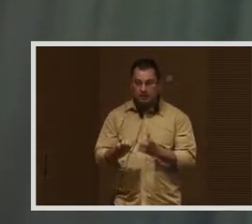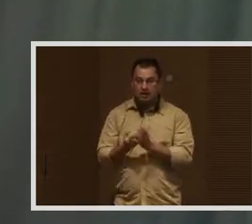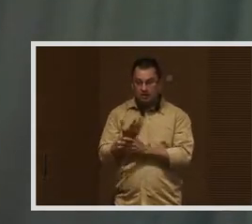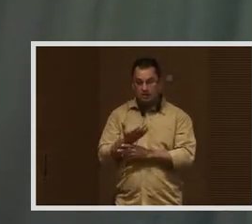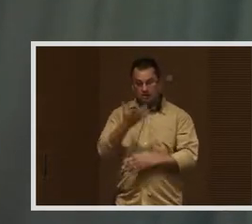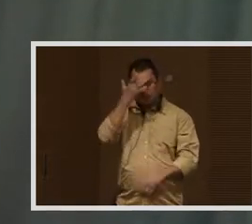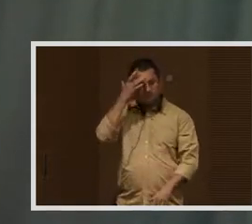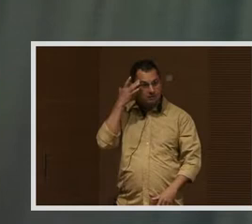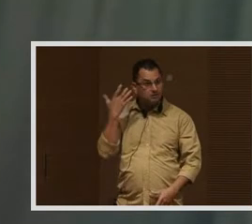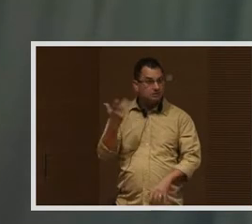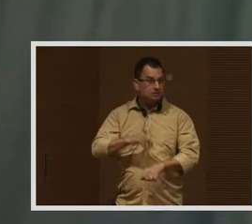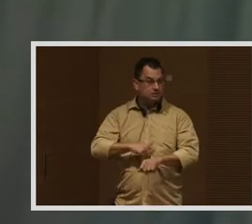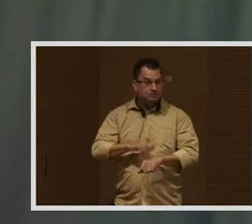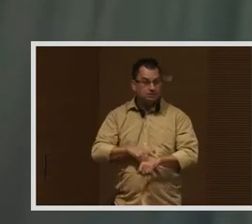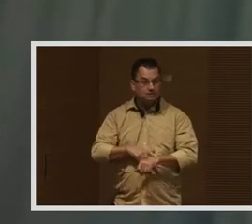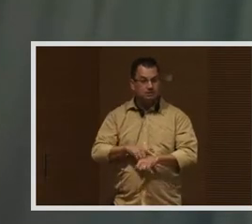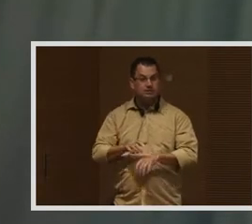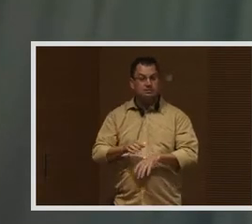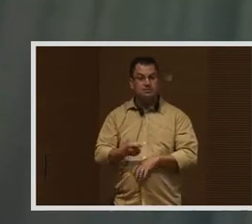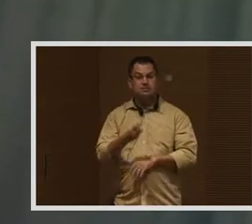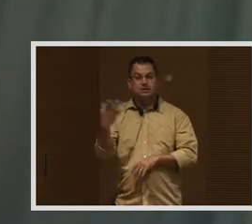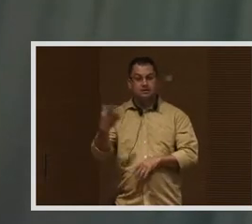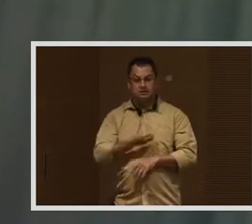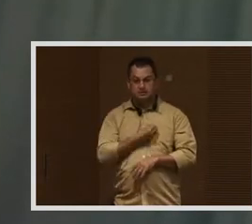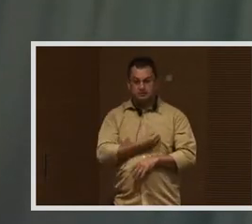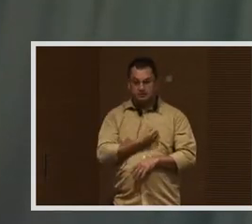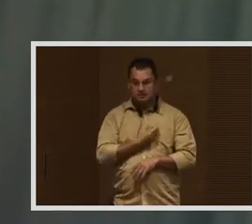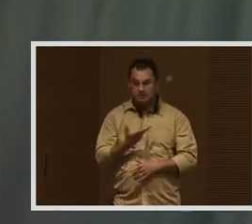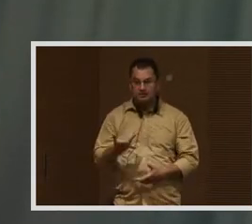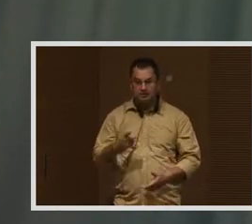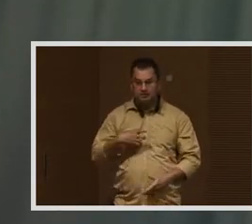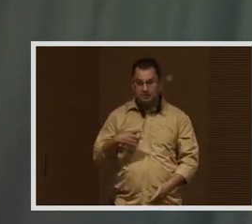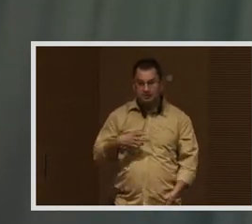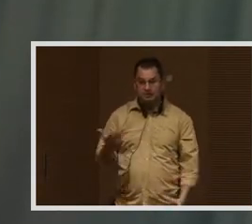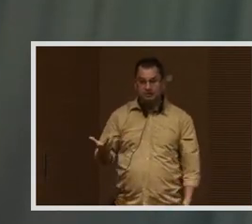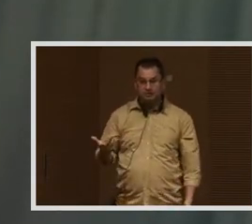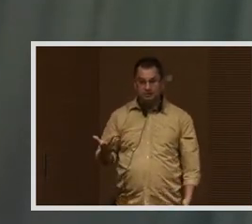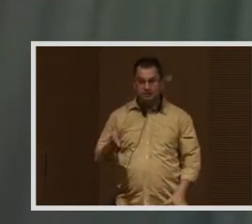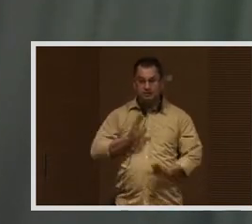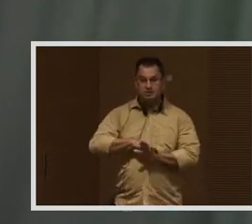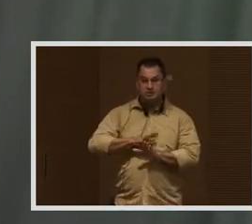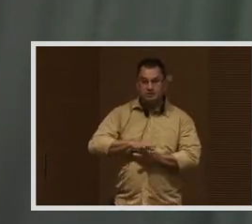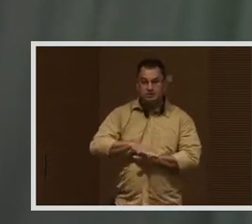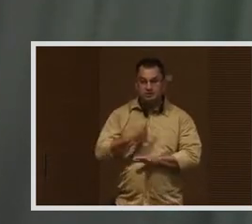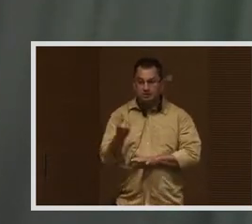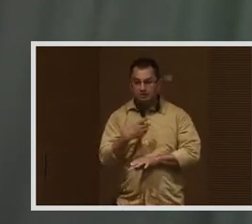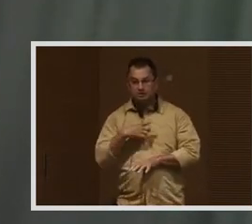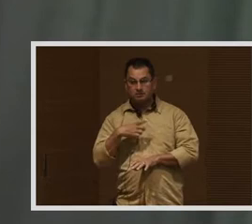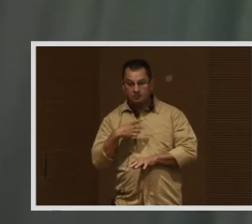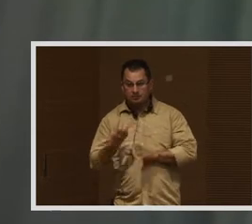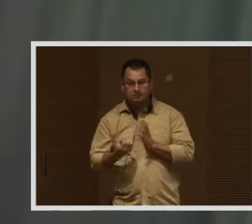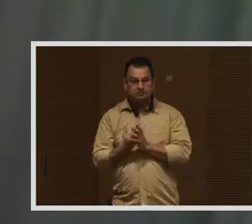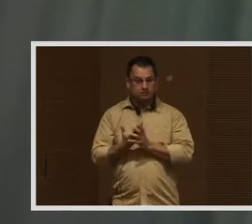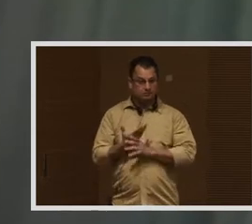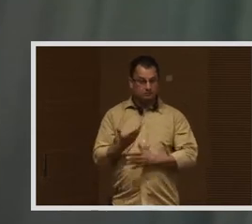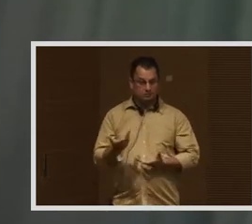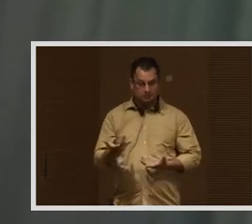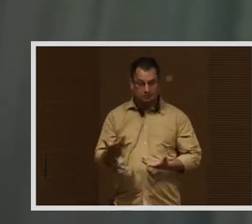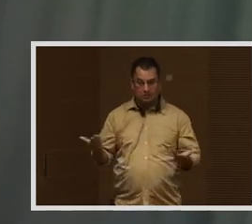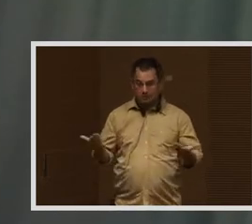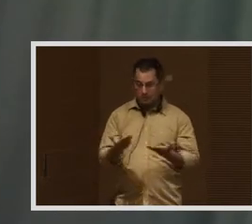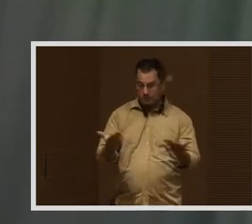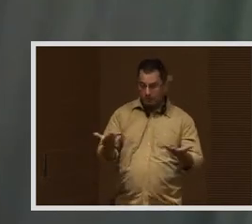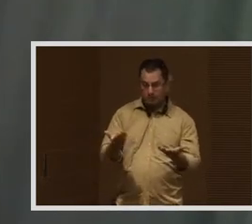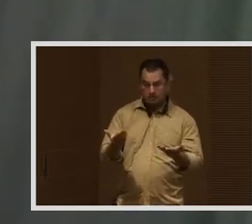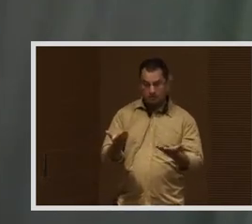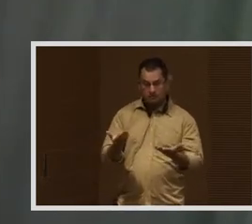esse tempo? Que vidas existem? Que subjetividades estamos construindo? Hoje